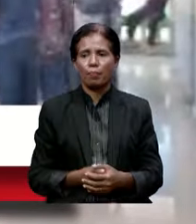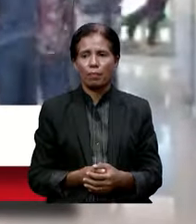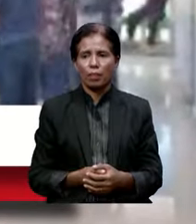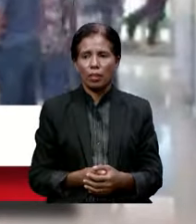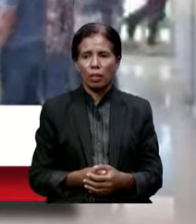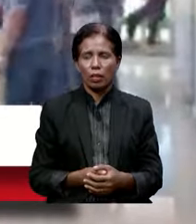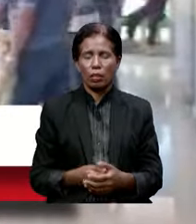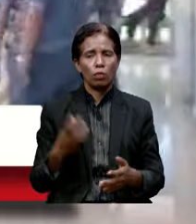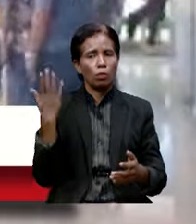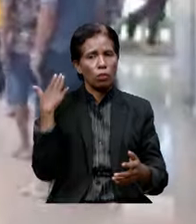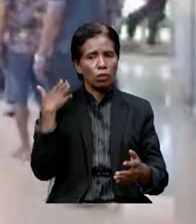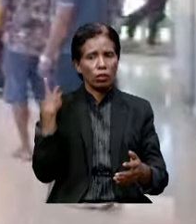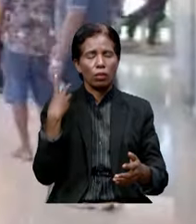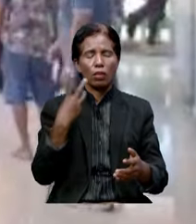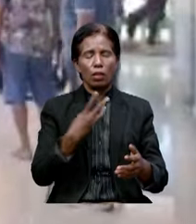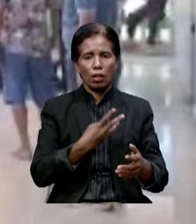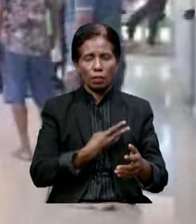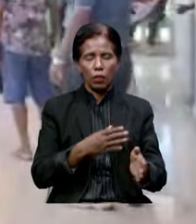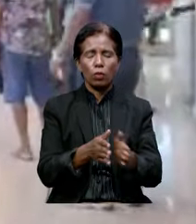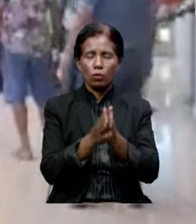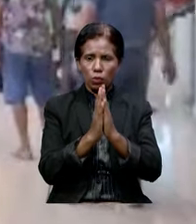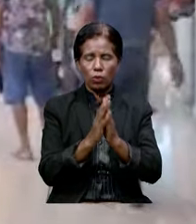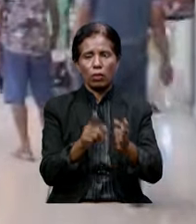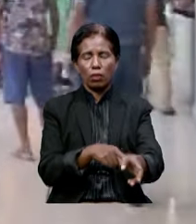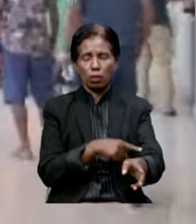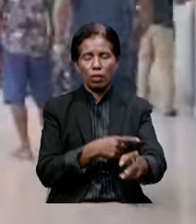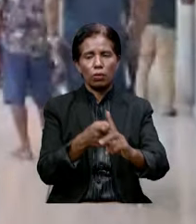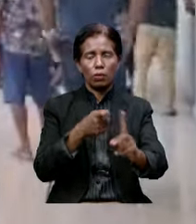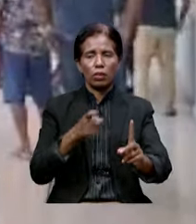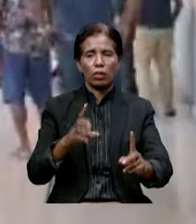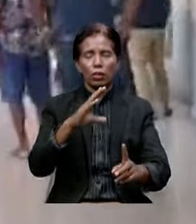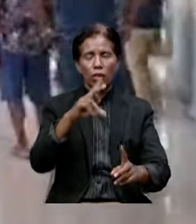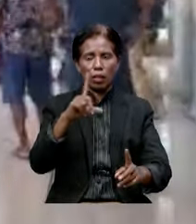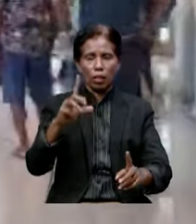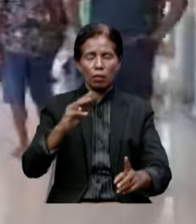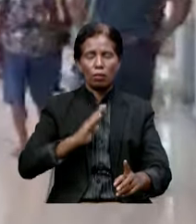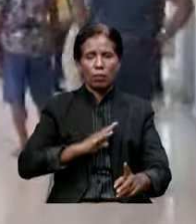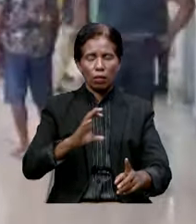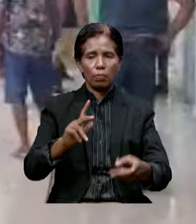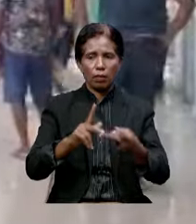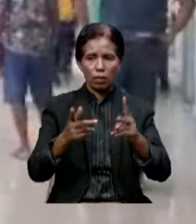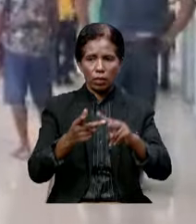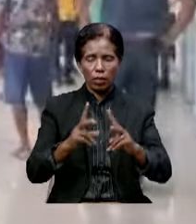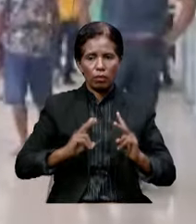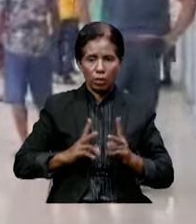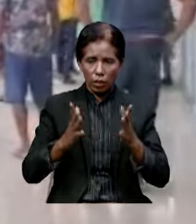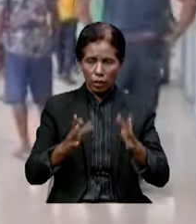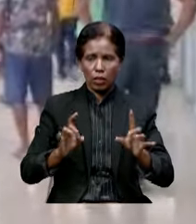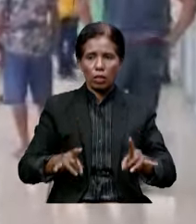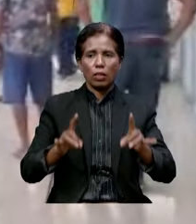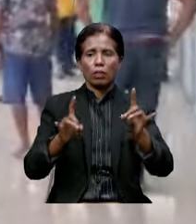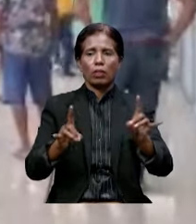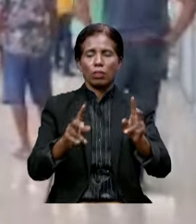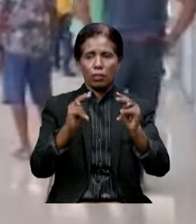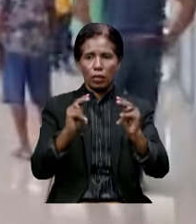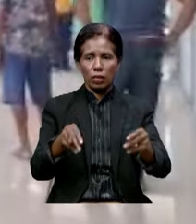Pedido de um Conselho Veterano Município Baucau, não é parceria com veteranos da Austrália. Precisa equipamento